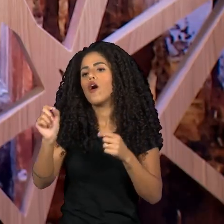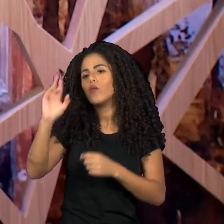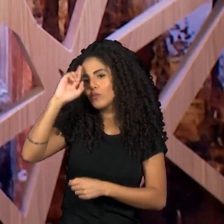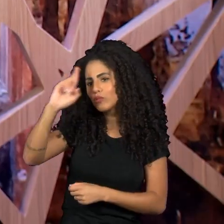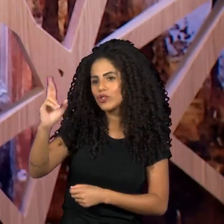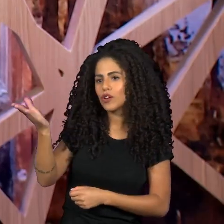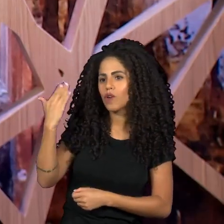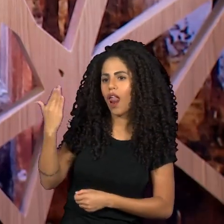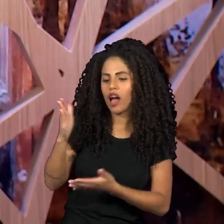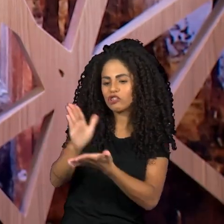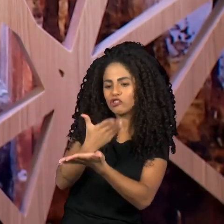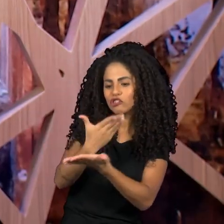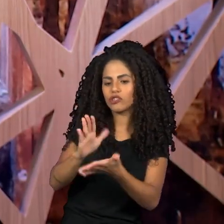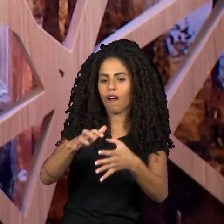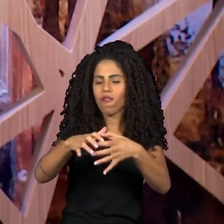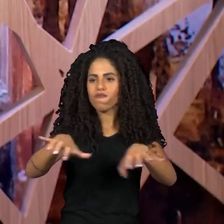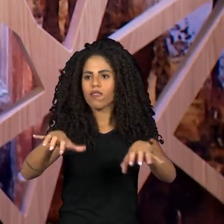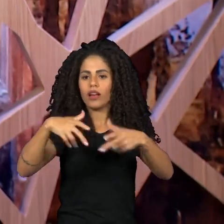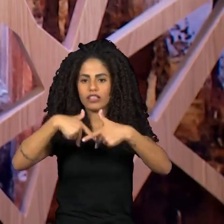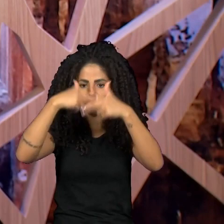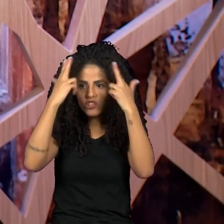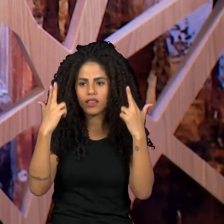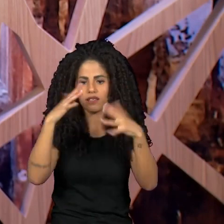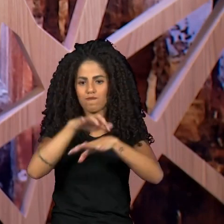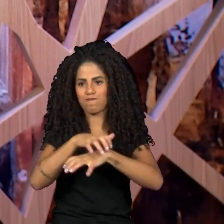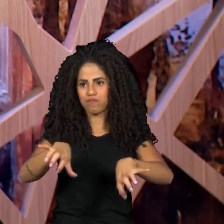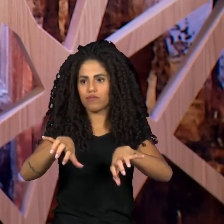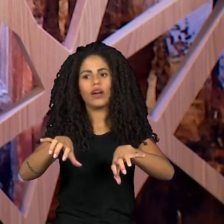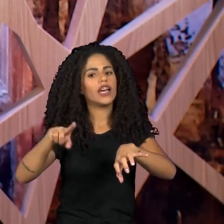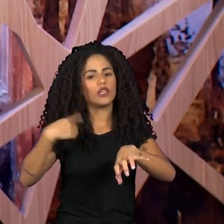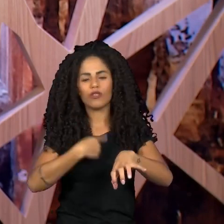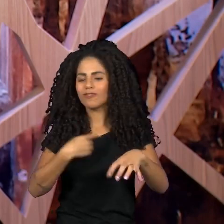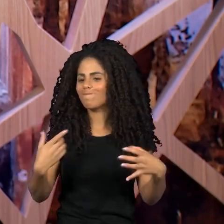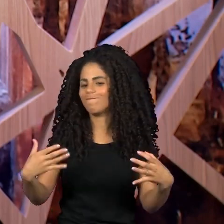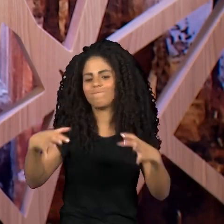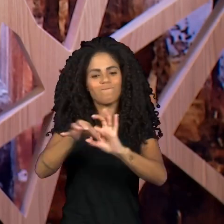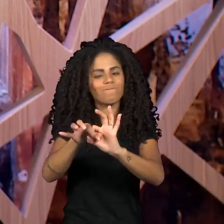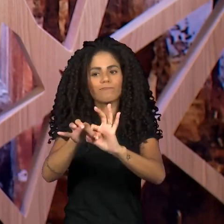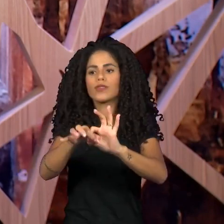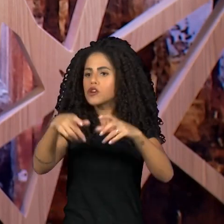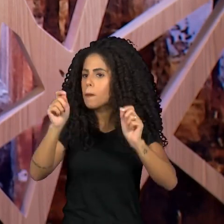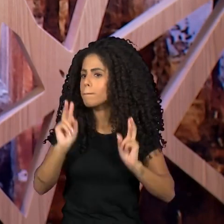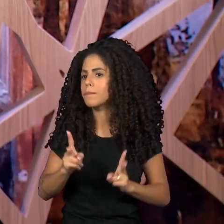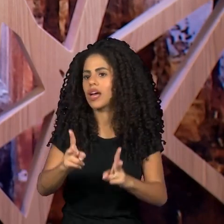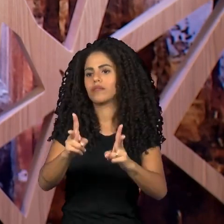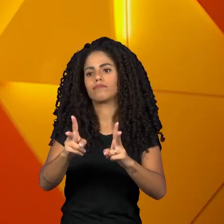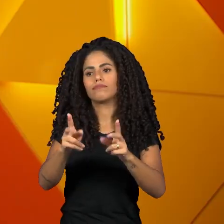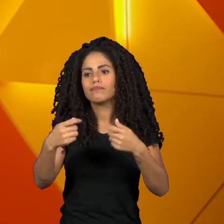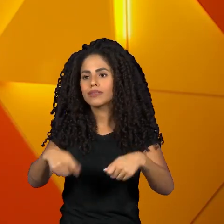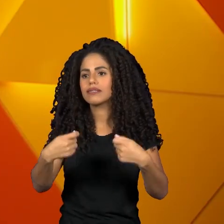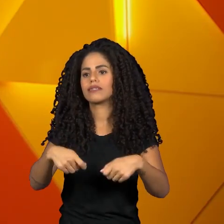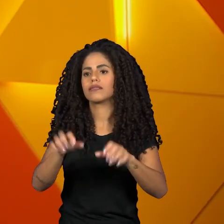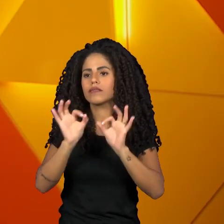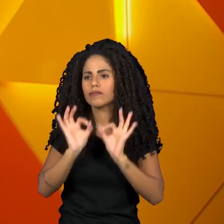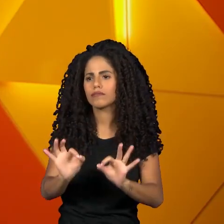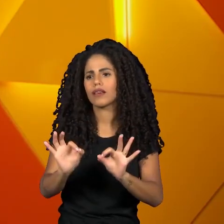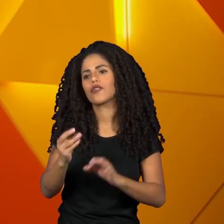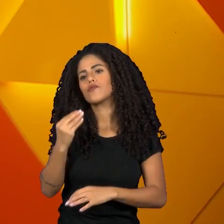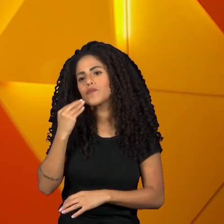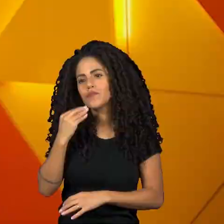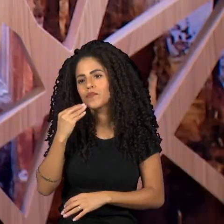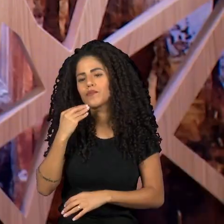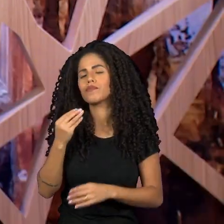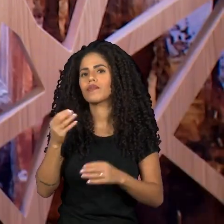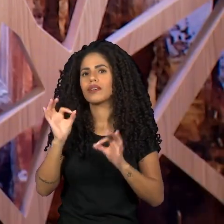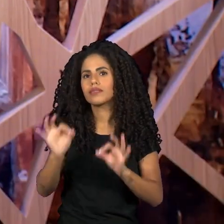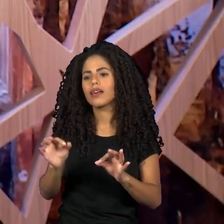nos separar pelas nossas etnias e a gente foi lá e construiu uma forma de pronunciar o português, né? Que a Lélia Gonzalez